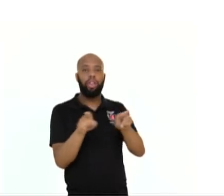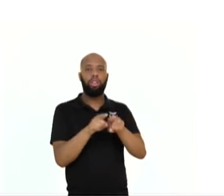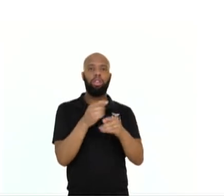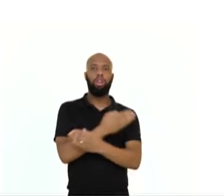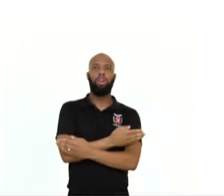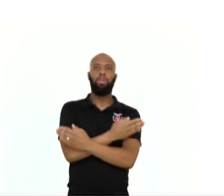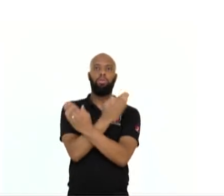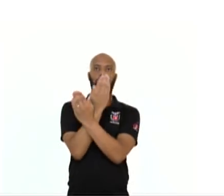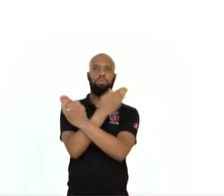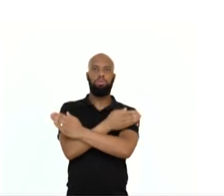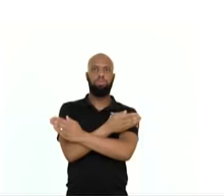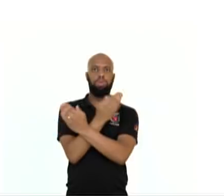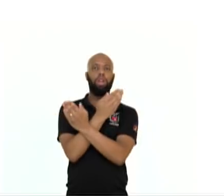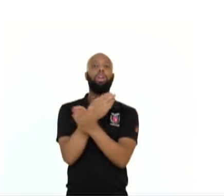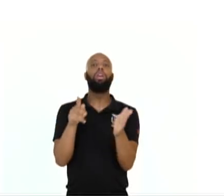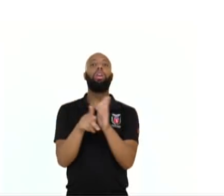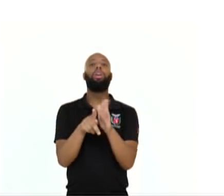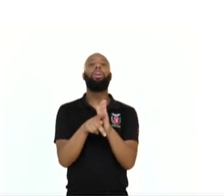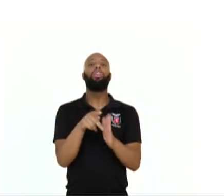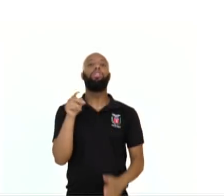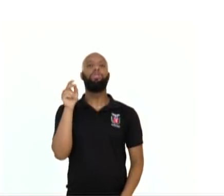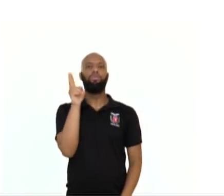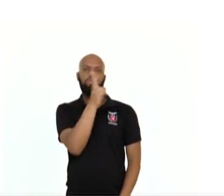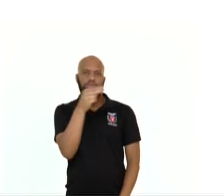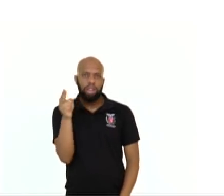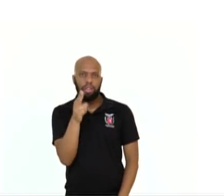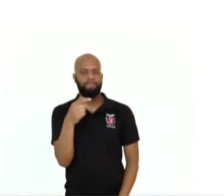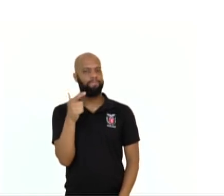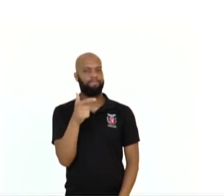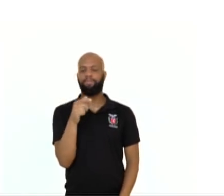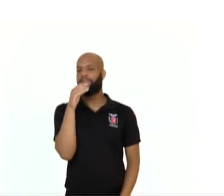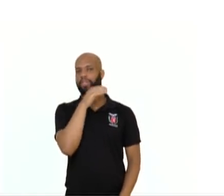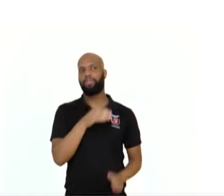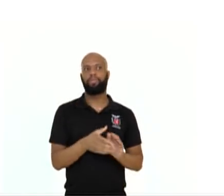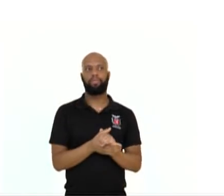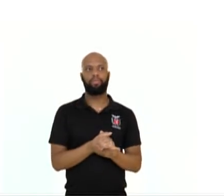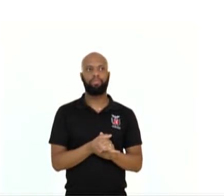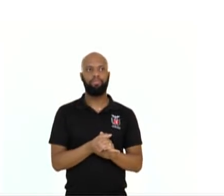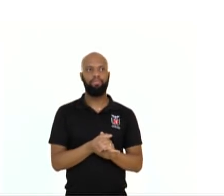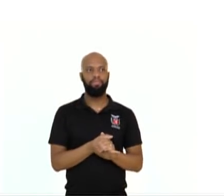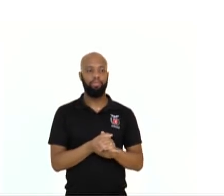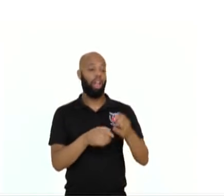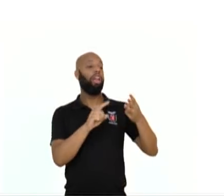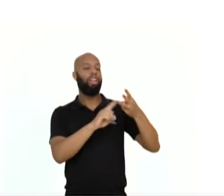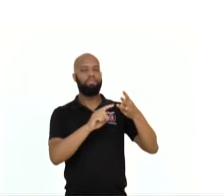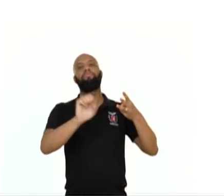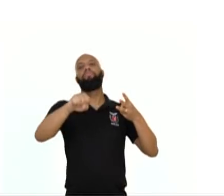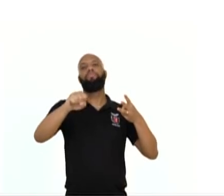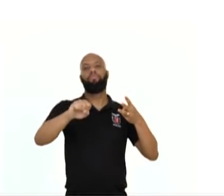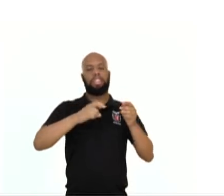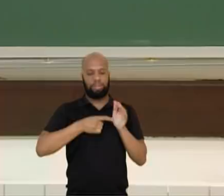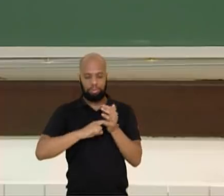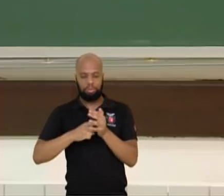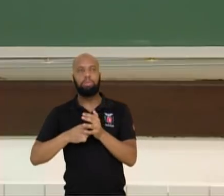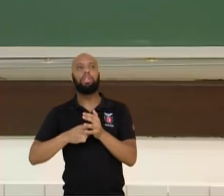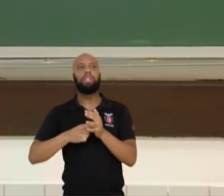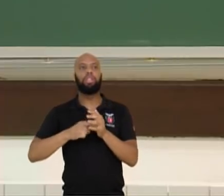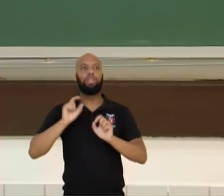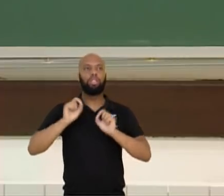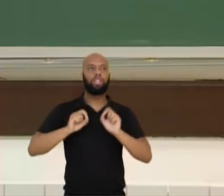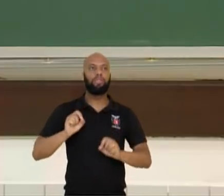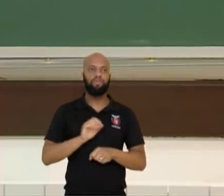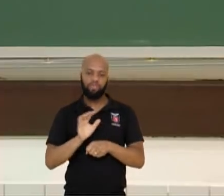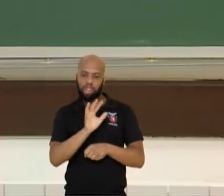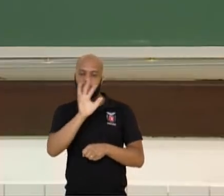o calor, a energia térmica aqui? Também não. Máquinas a vapor e motor a combustão. Aqui sim. Tá? Então, a gente achou a resposta correta.